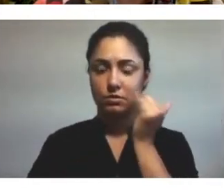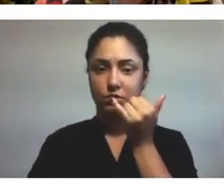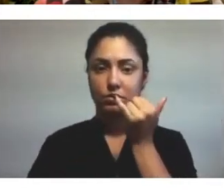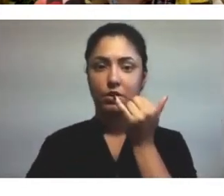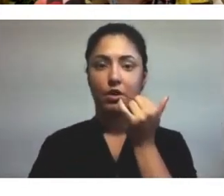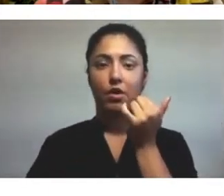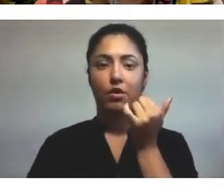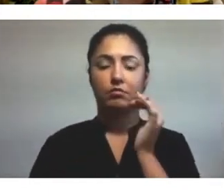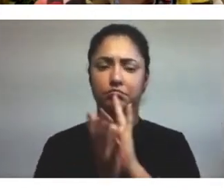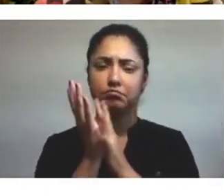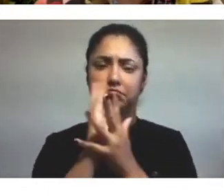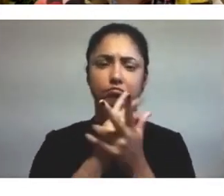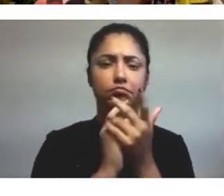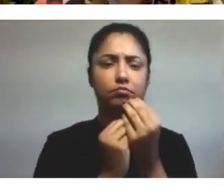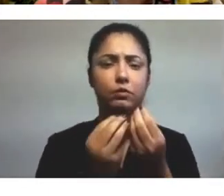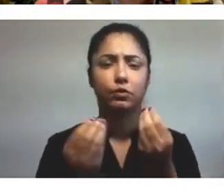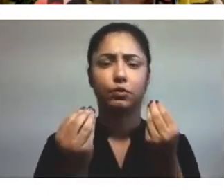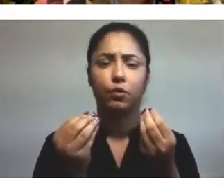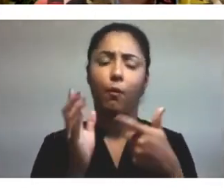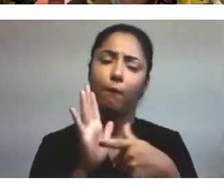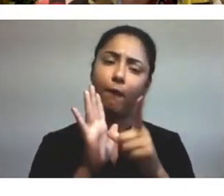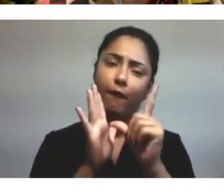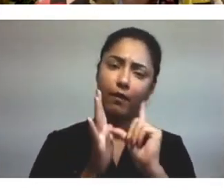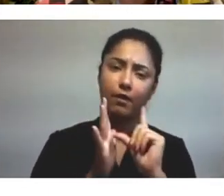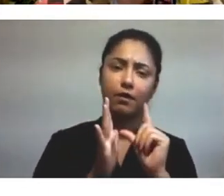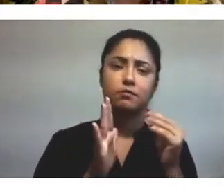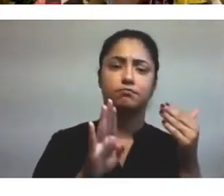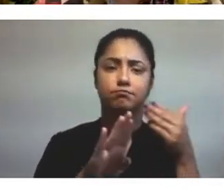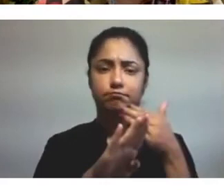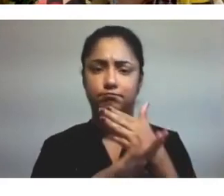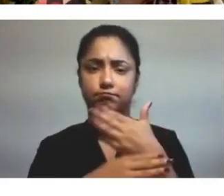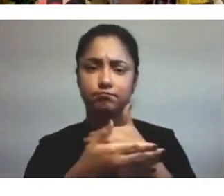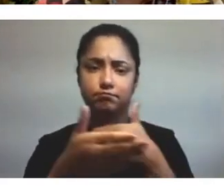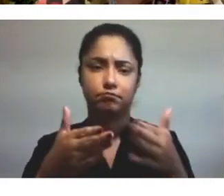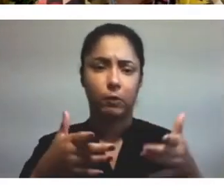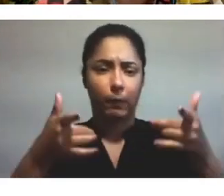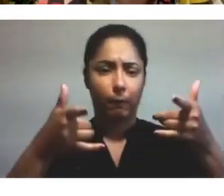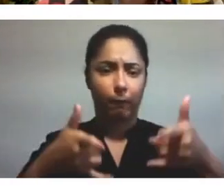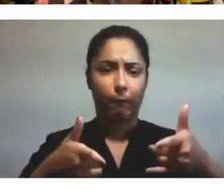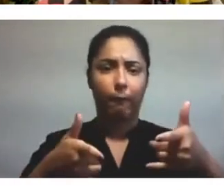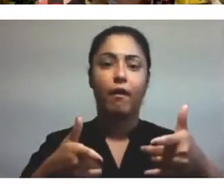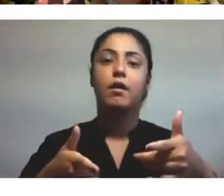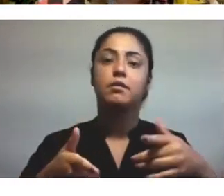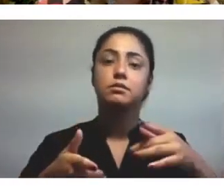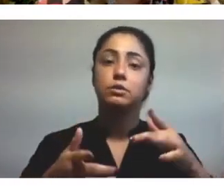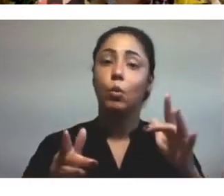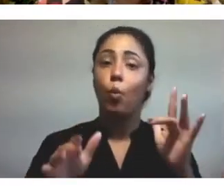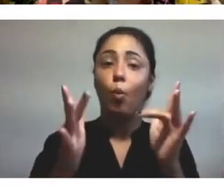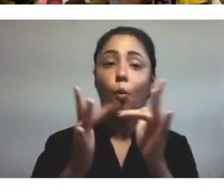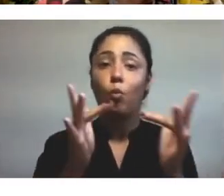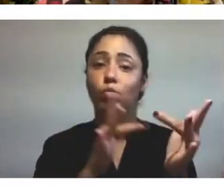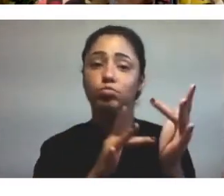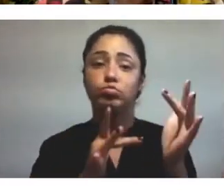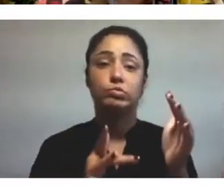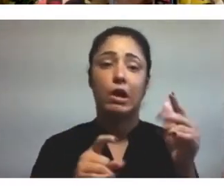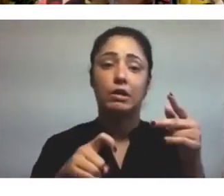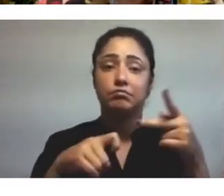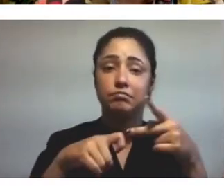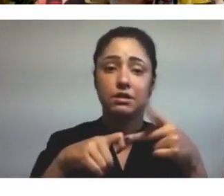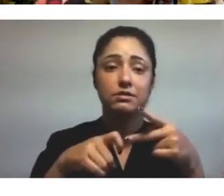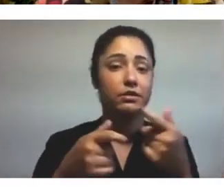das mãos antes e depois de entrar no quarto com o paciente, não tocar no paciente,